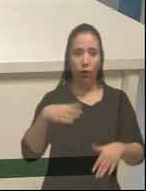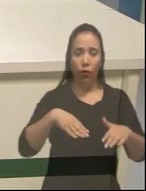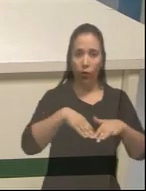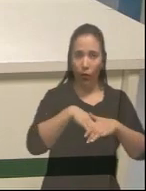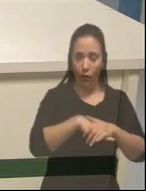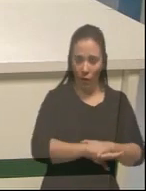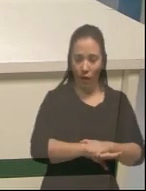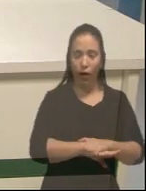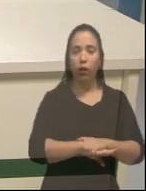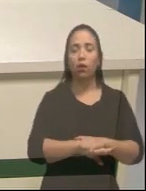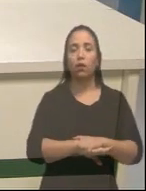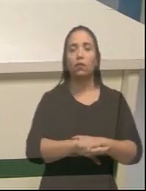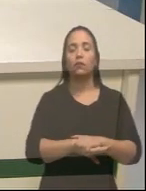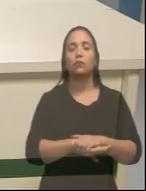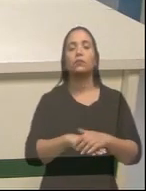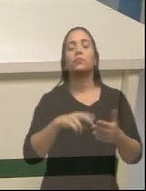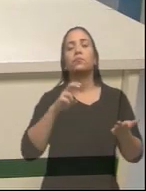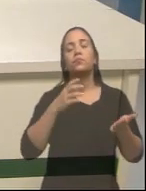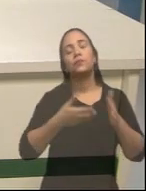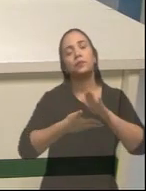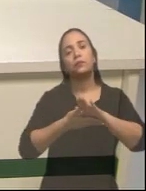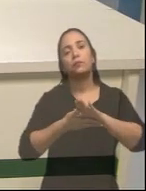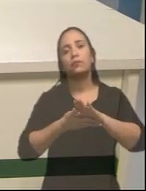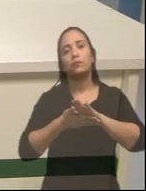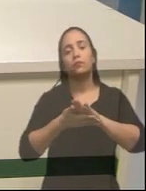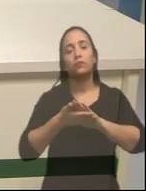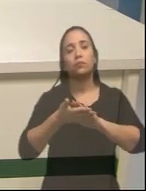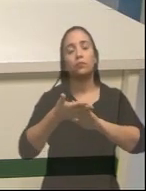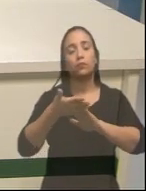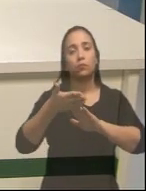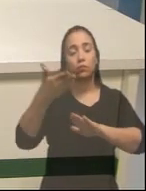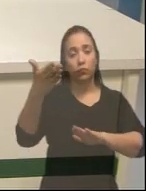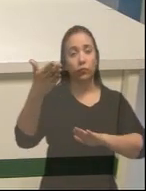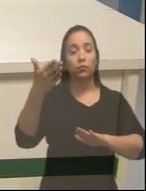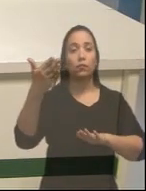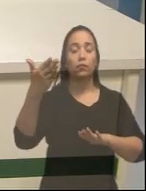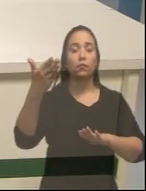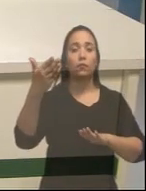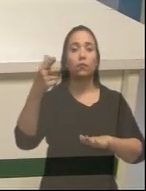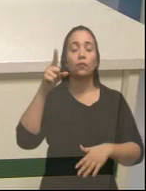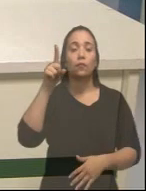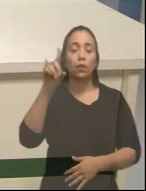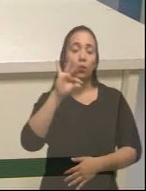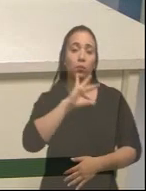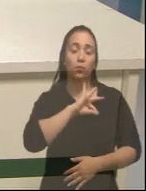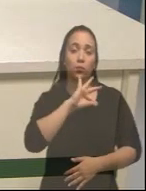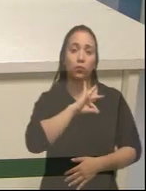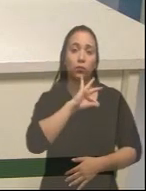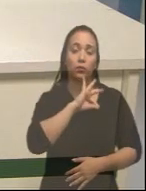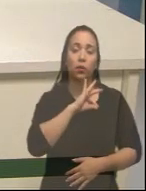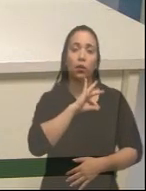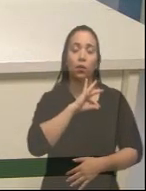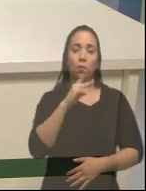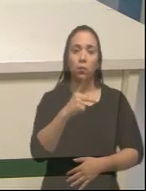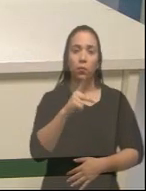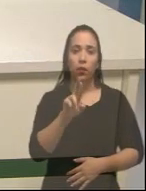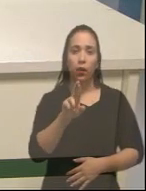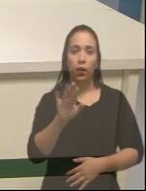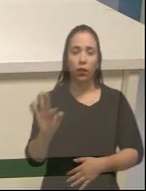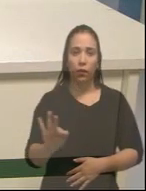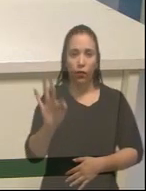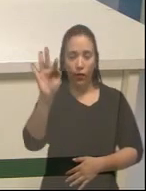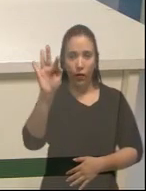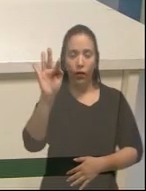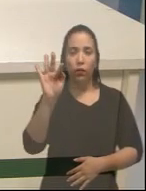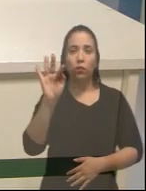e do pedido da nova carteira, ele fez a viagem. Só que no caminho, para ser mais resumido, a Polícia Rodoviária, o senhor